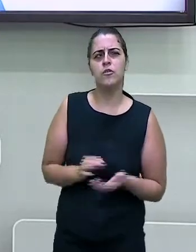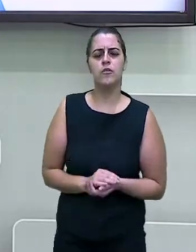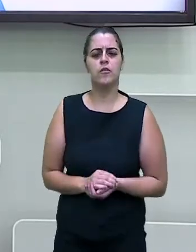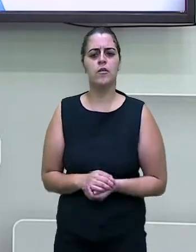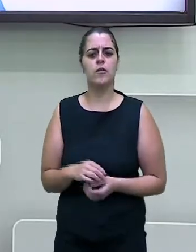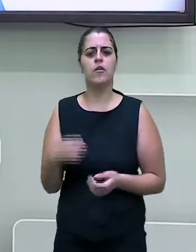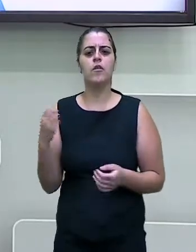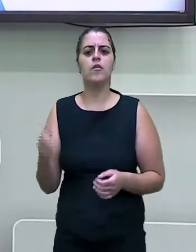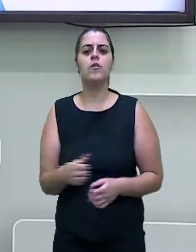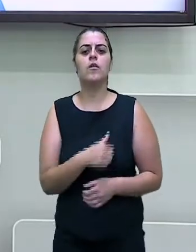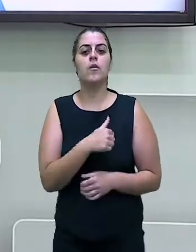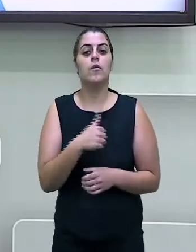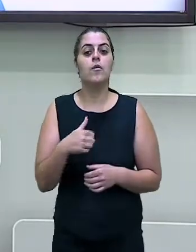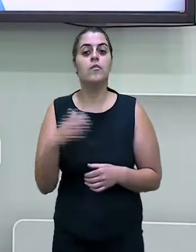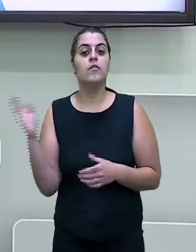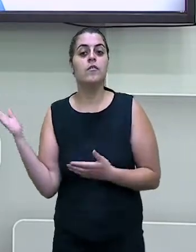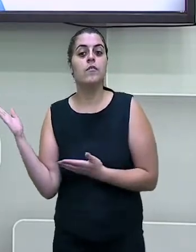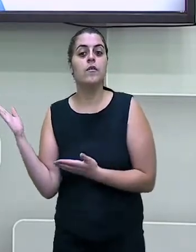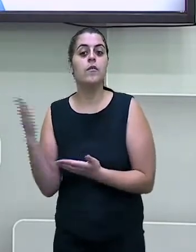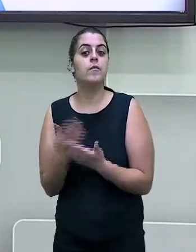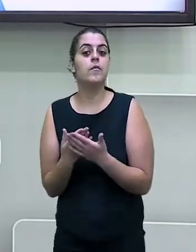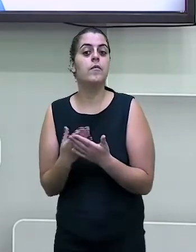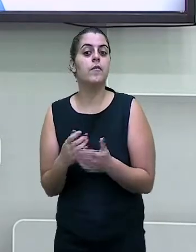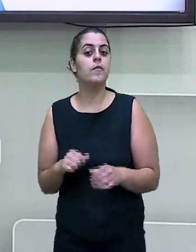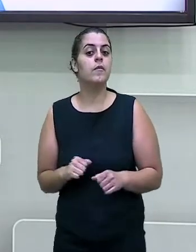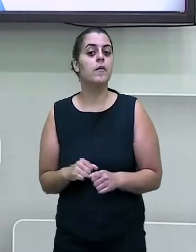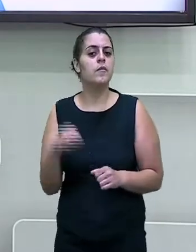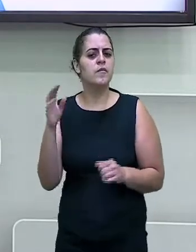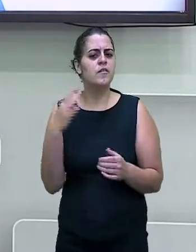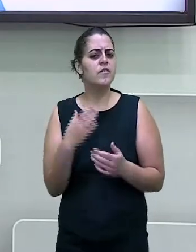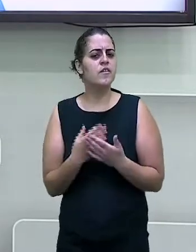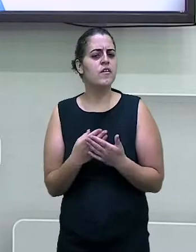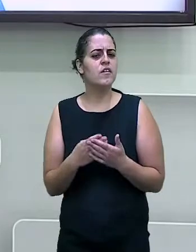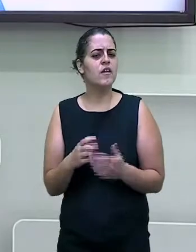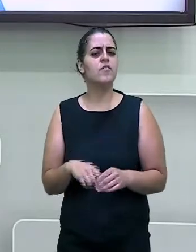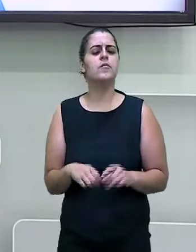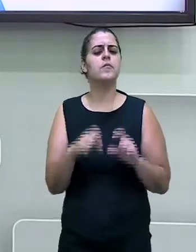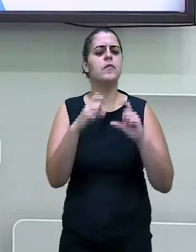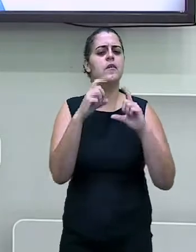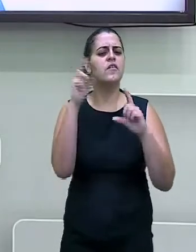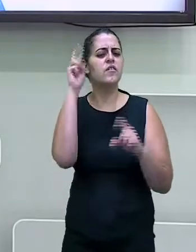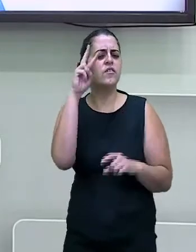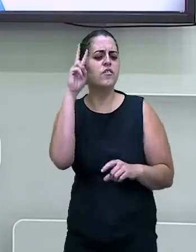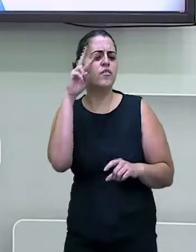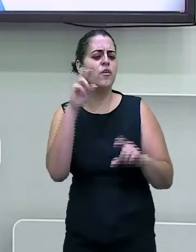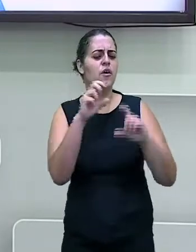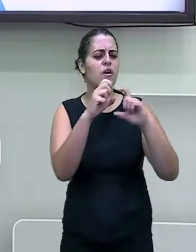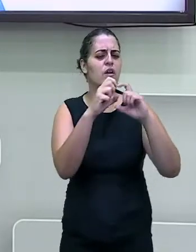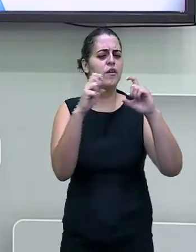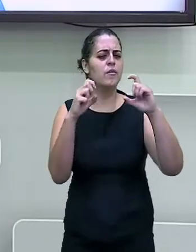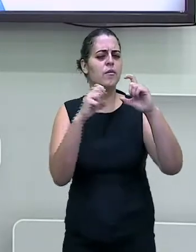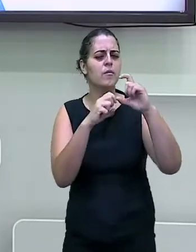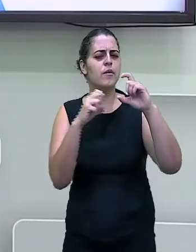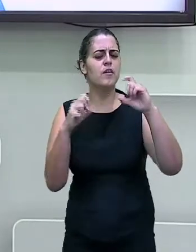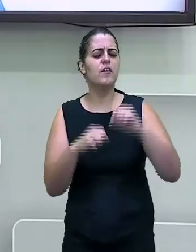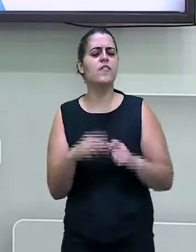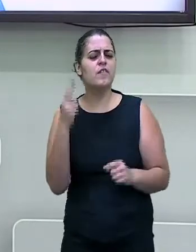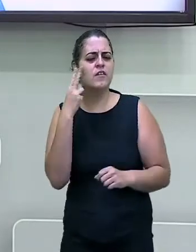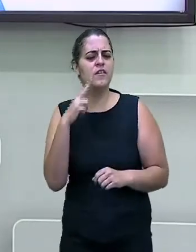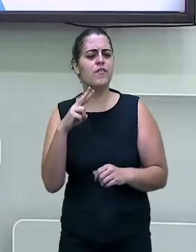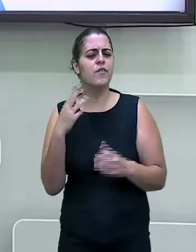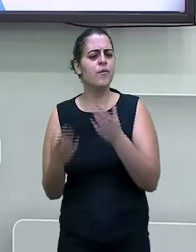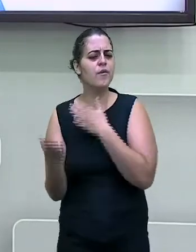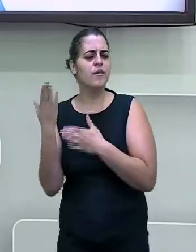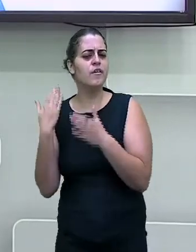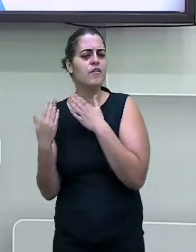de número 11, vamos trabalhar com História em Quadrinho. Você acompanhou a aula de número 10, em